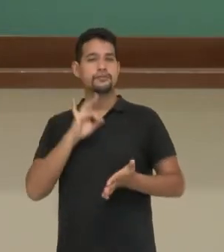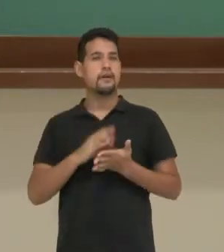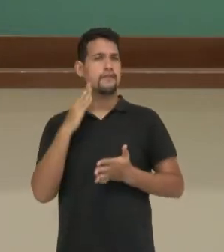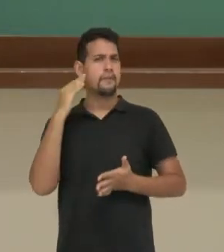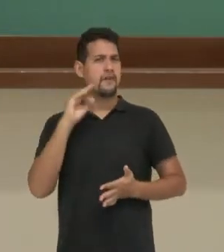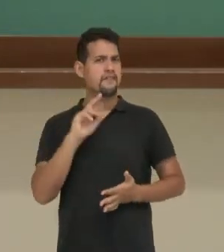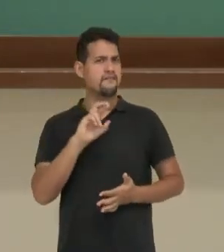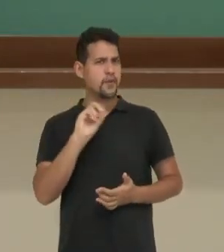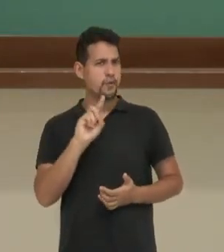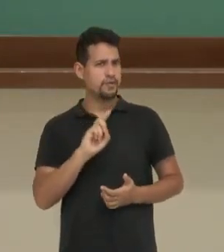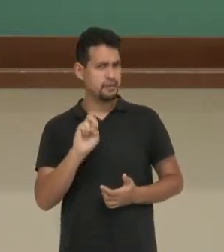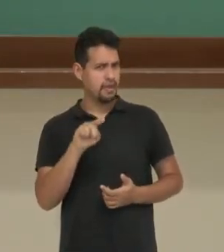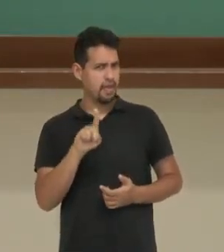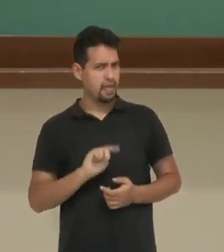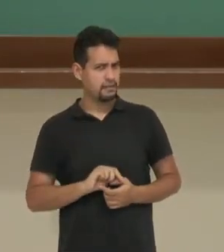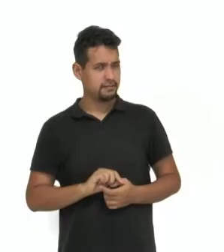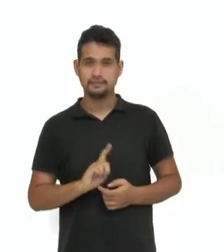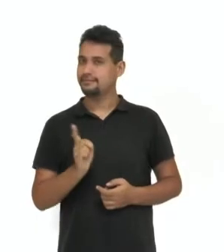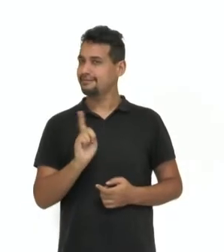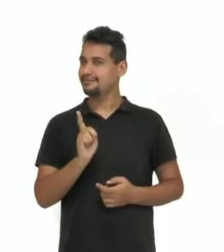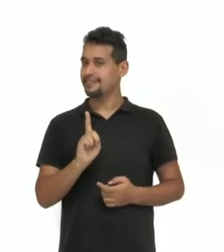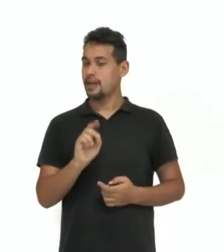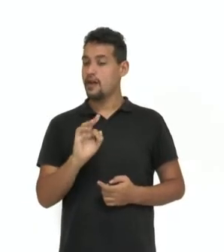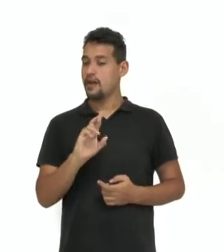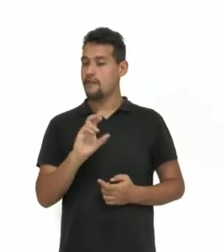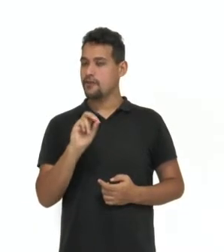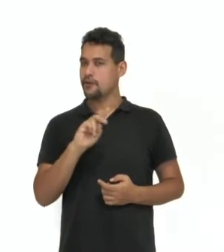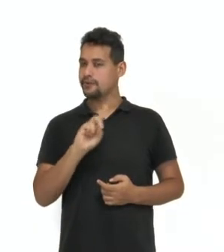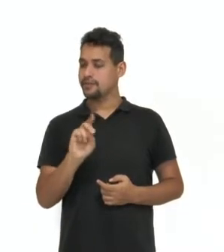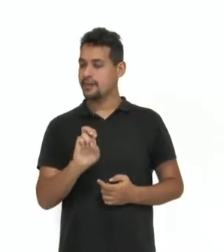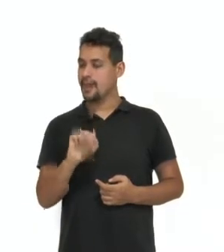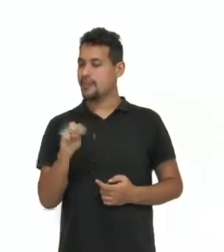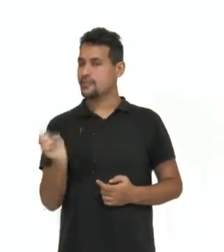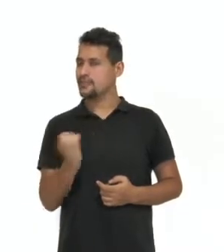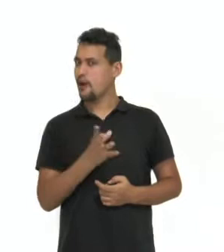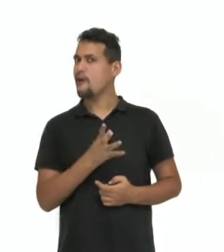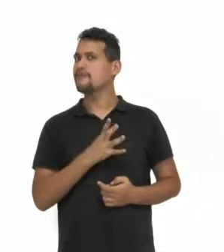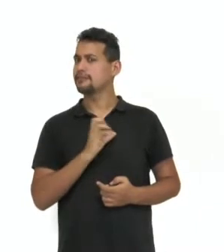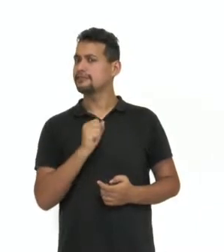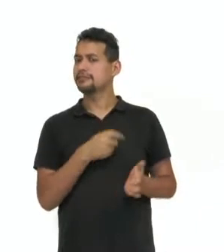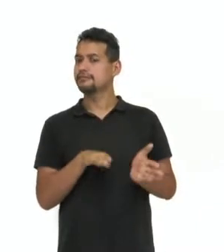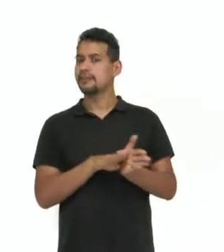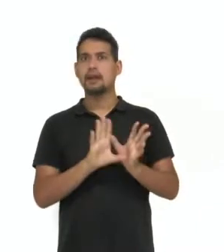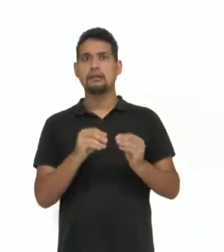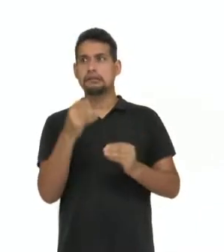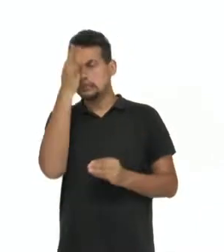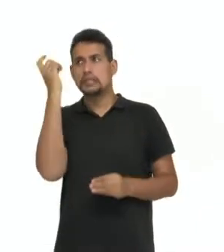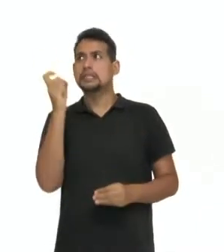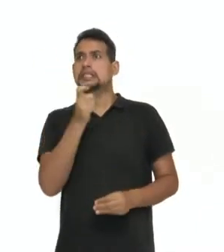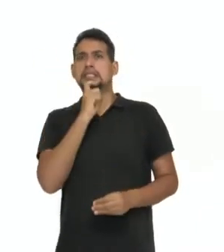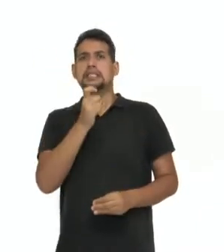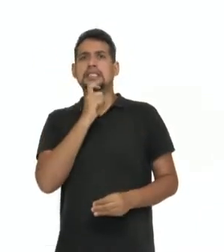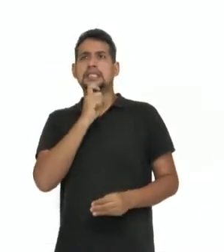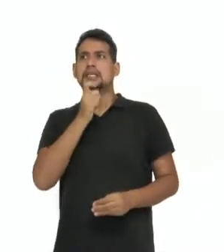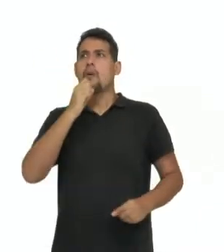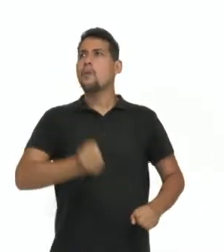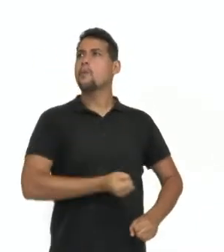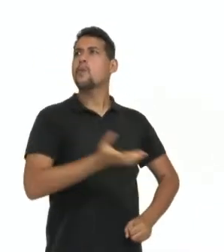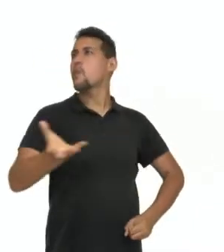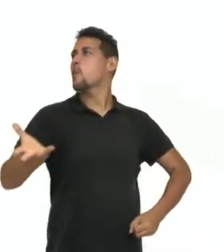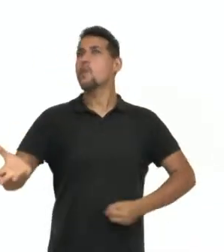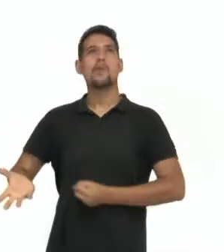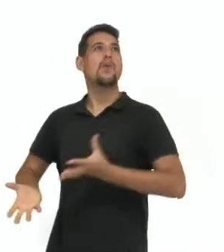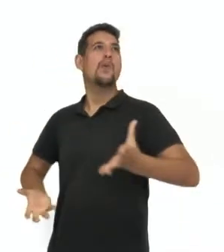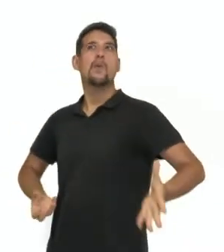Frozen? Não, né? A Frozen é nova aí, né? Ela chega, deixa todo mundo gelado, né? Aqui nós